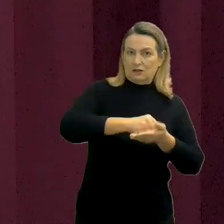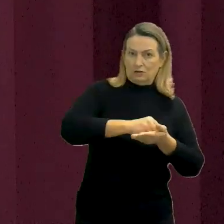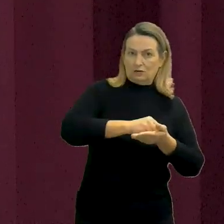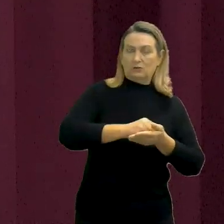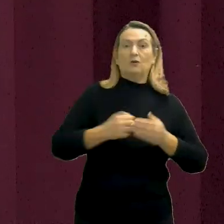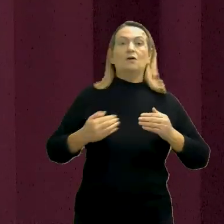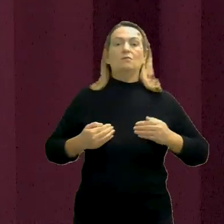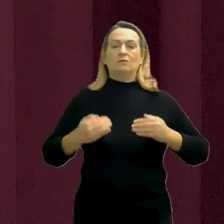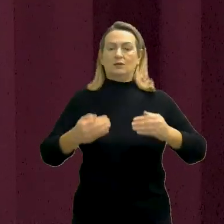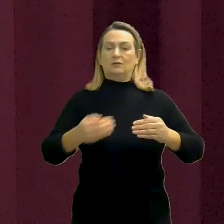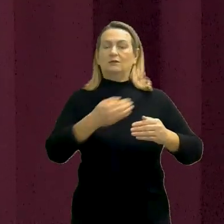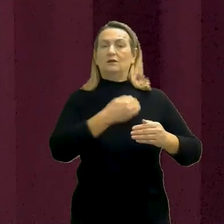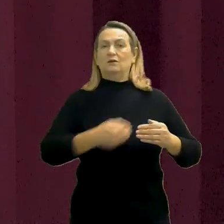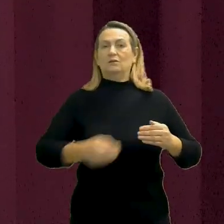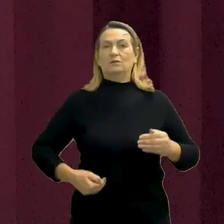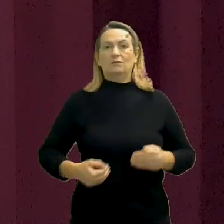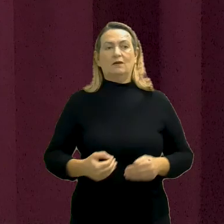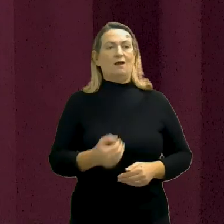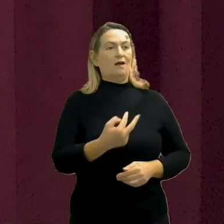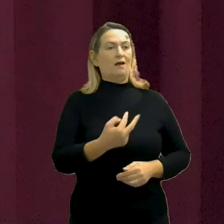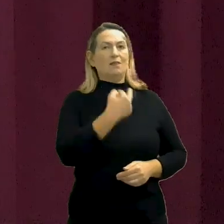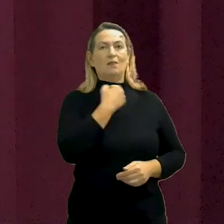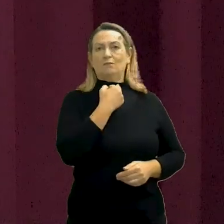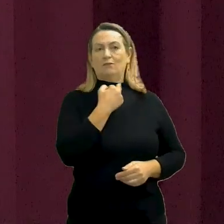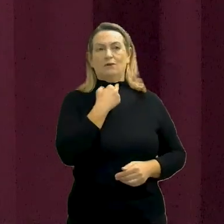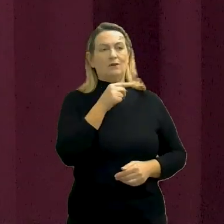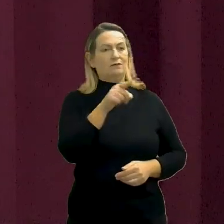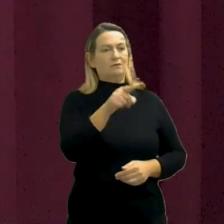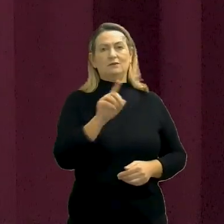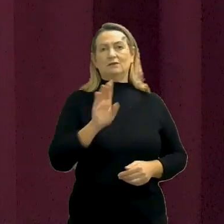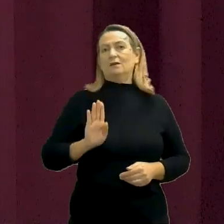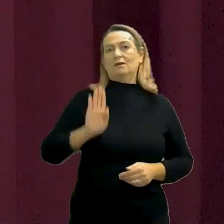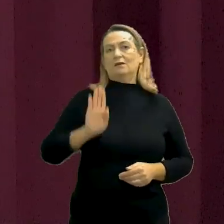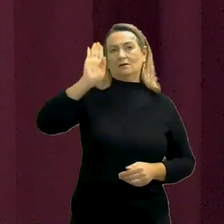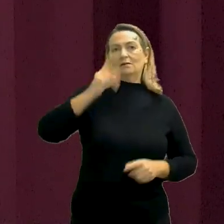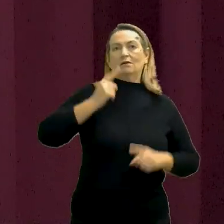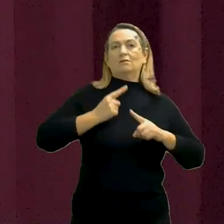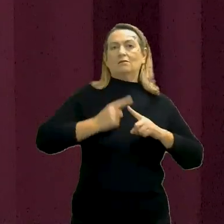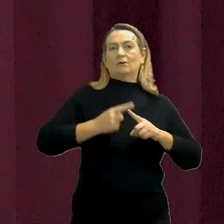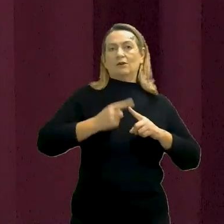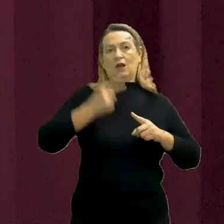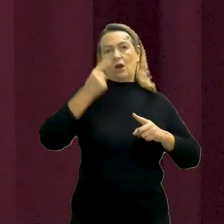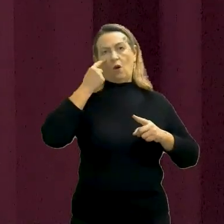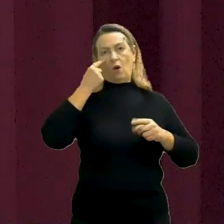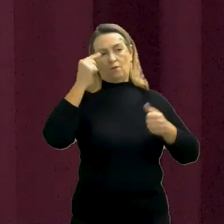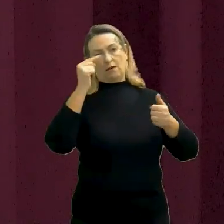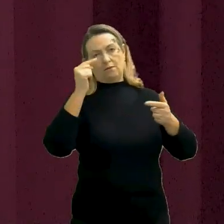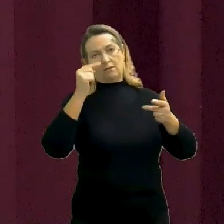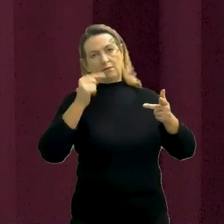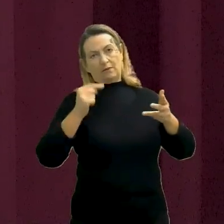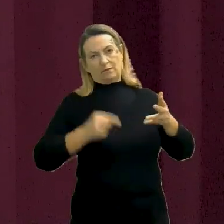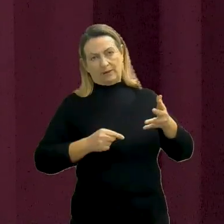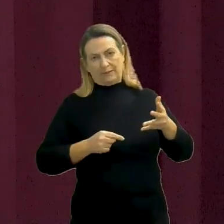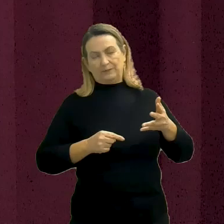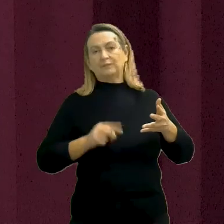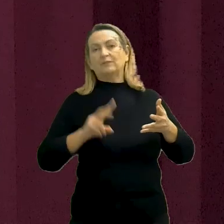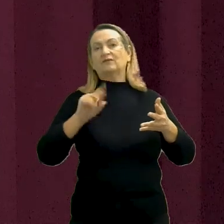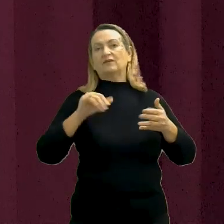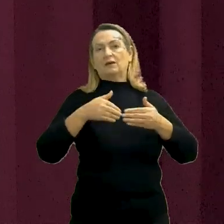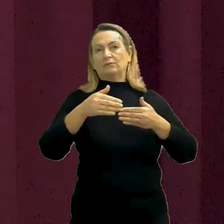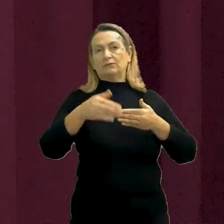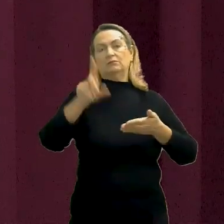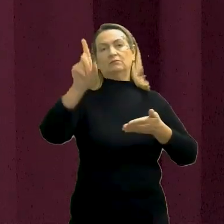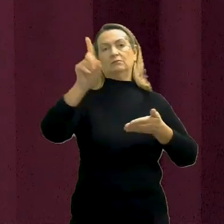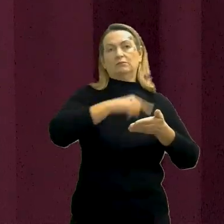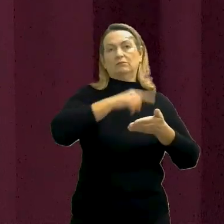aqui você não pode ser candidato por causa disso disso e daquilo então fazendo isso eu vou impugnar quem vai decidir vai